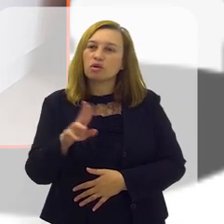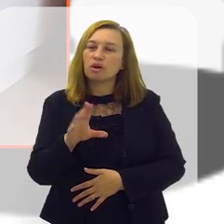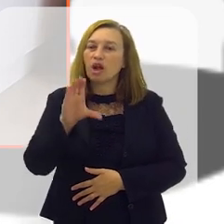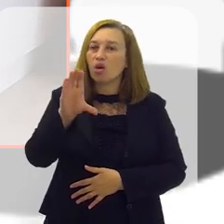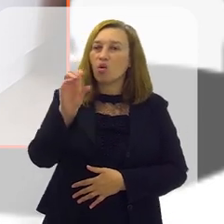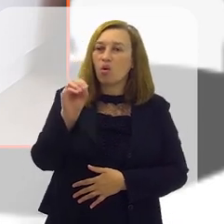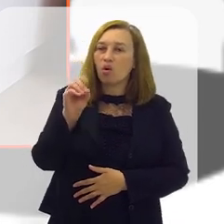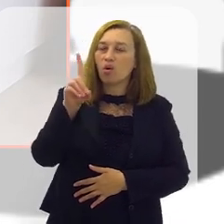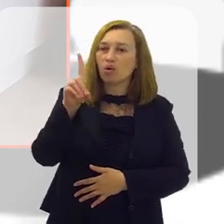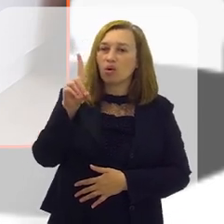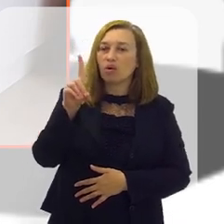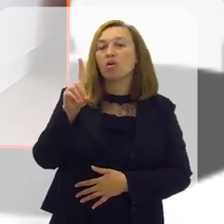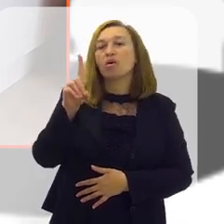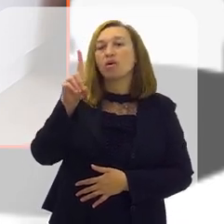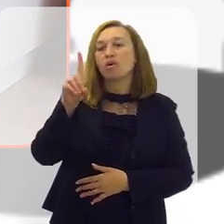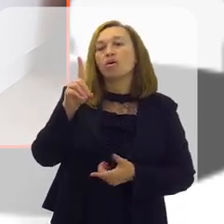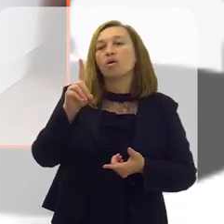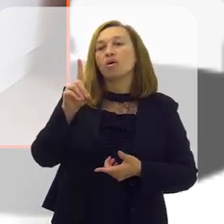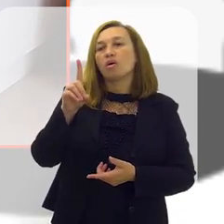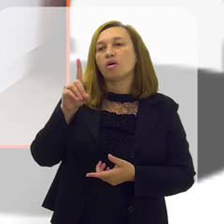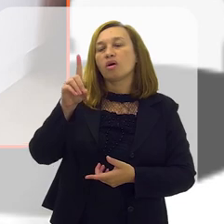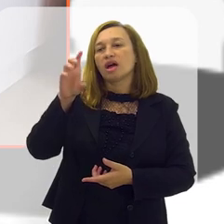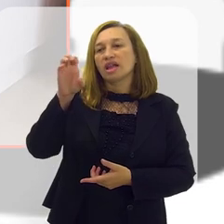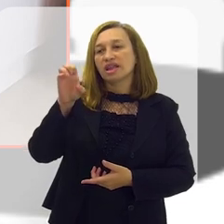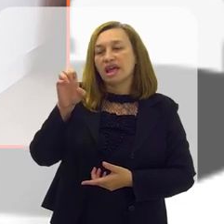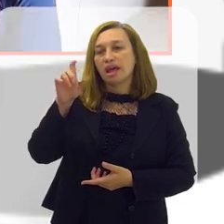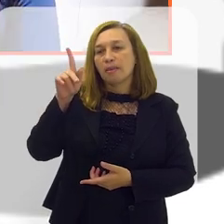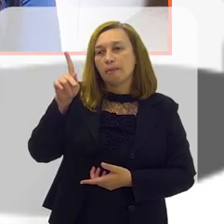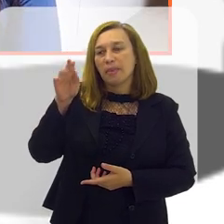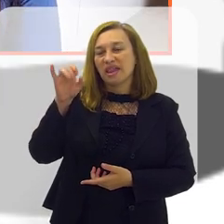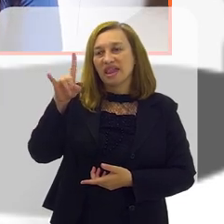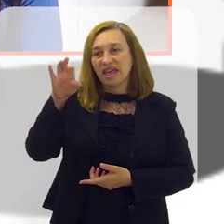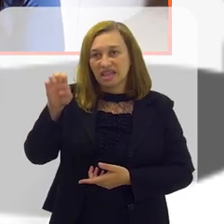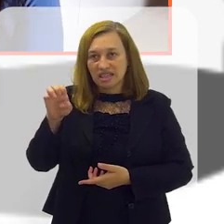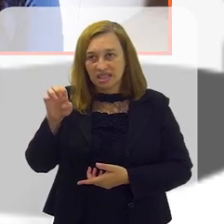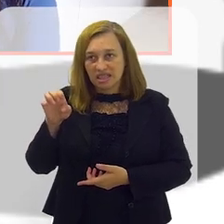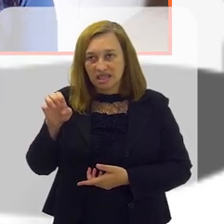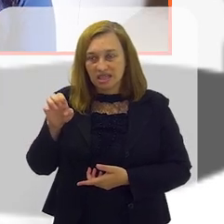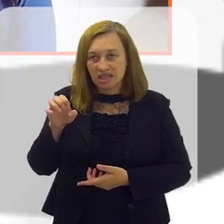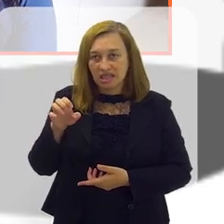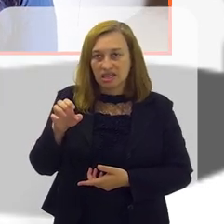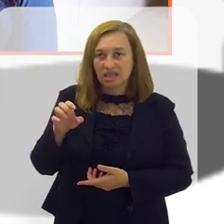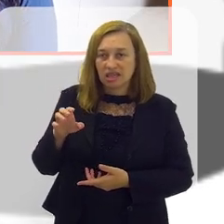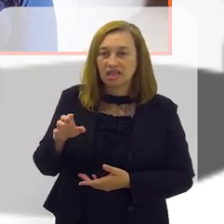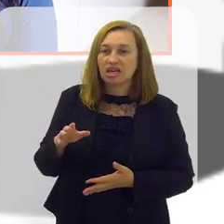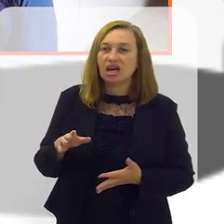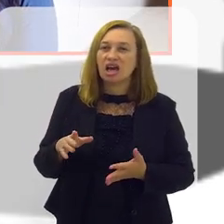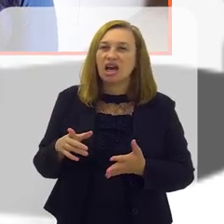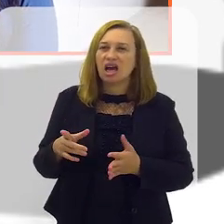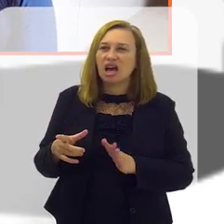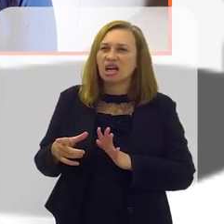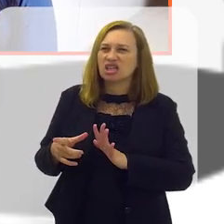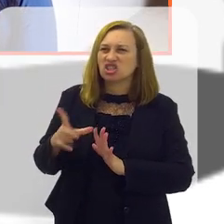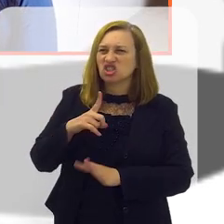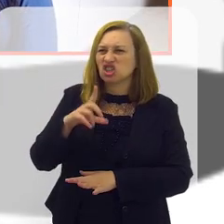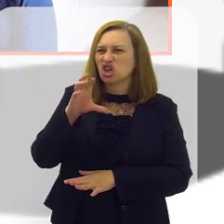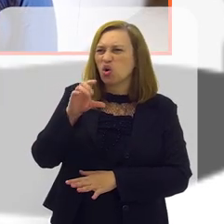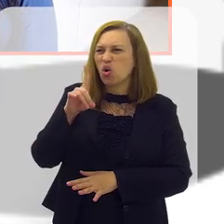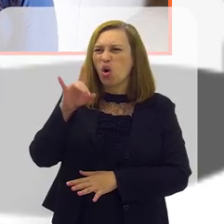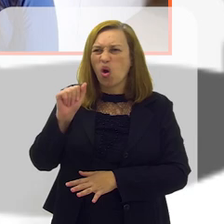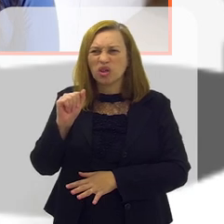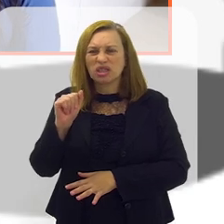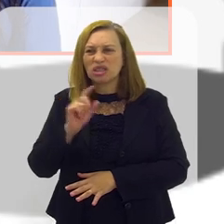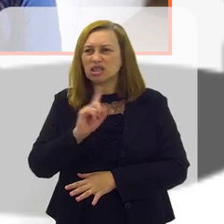né? Eu sou dependente do dependente químico, do dependente do álcool. Chamava Então, coda, né? Não tinha